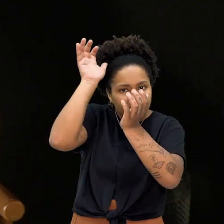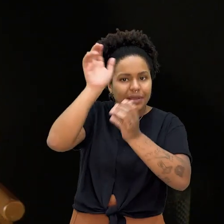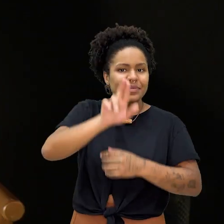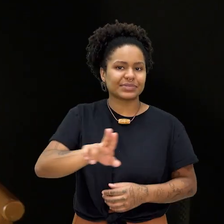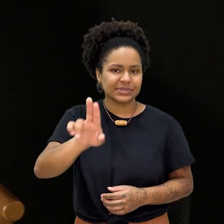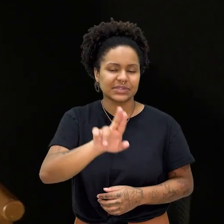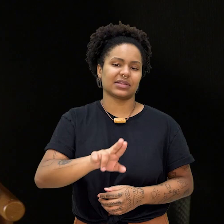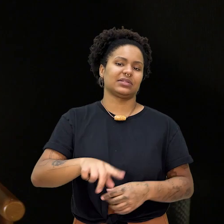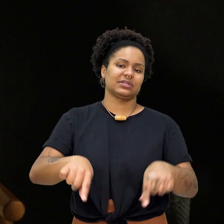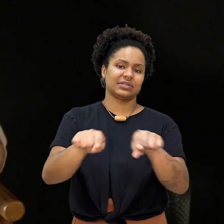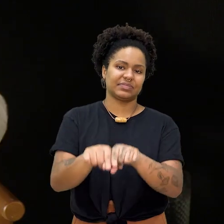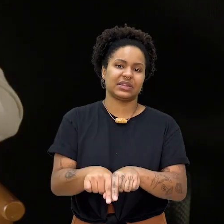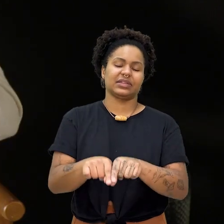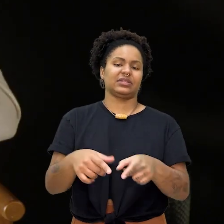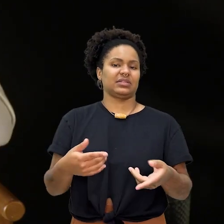água,